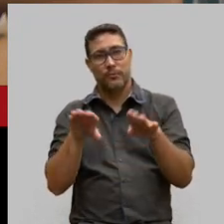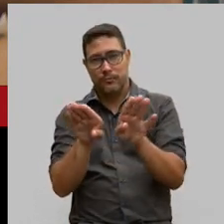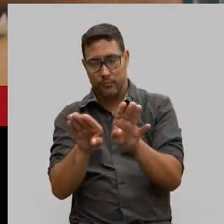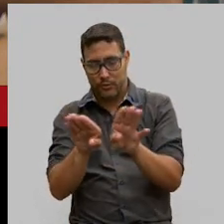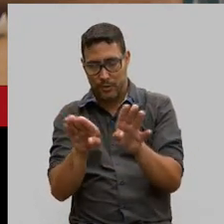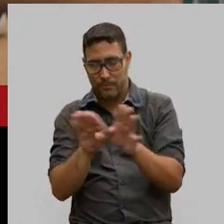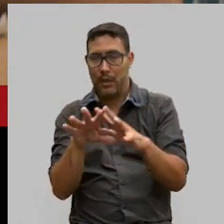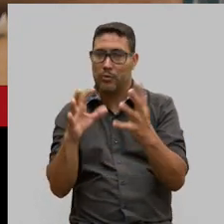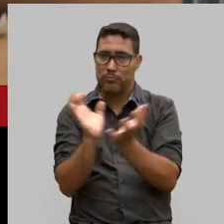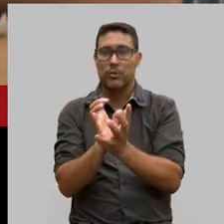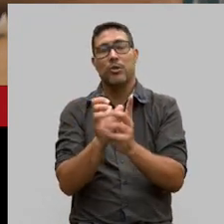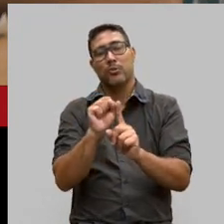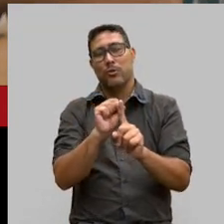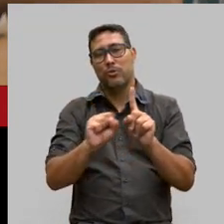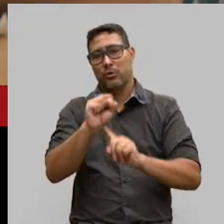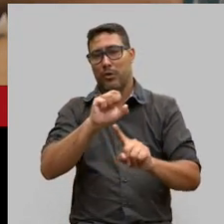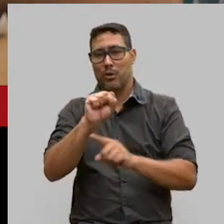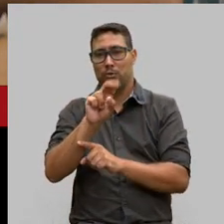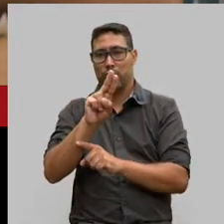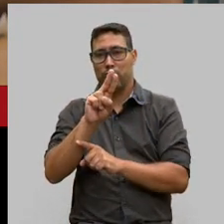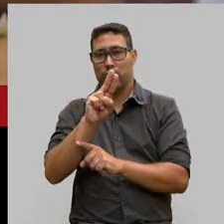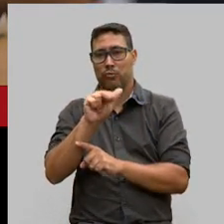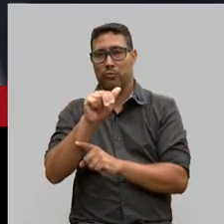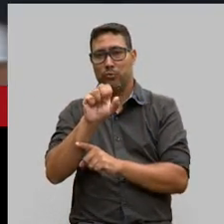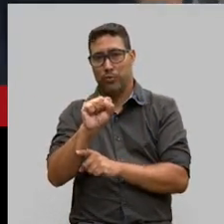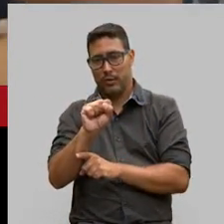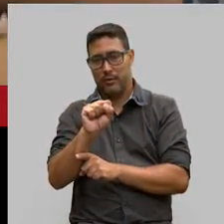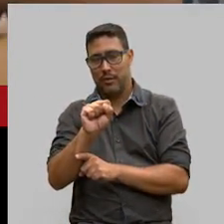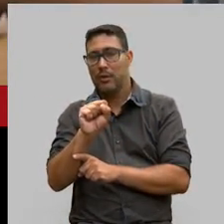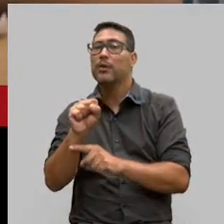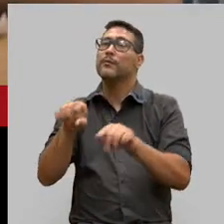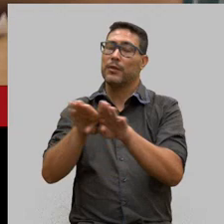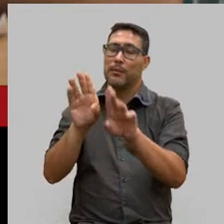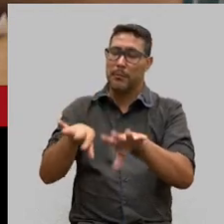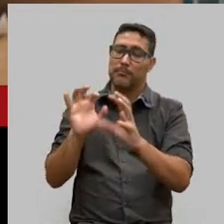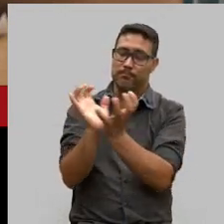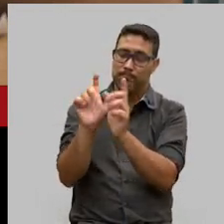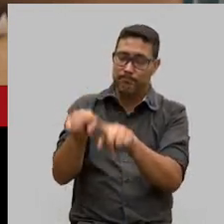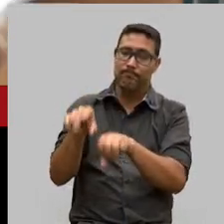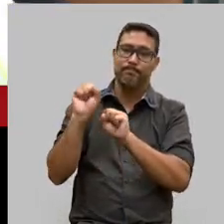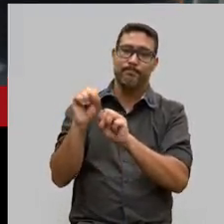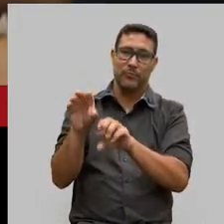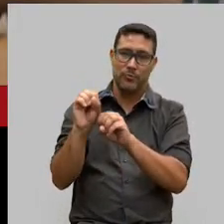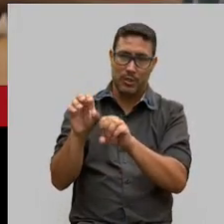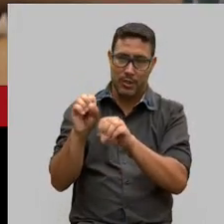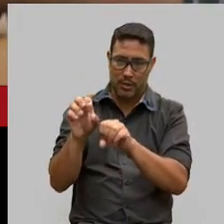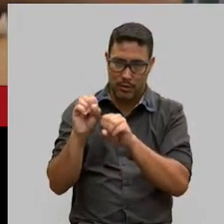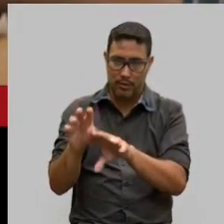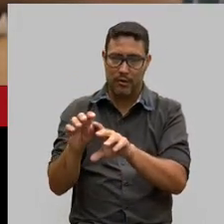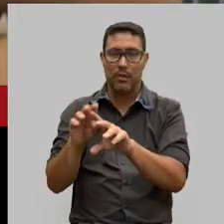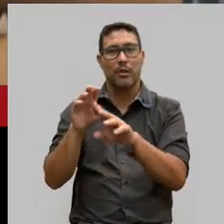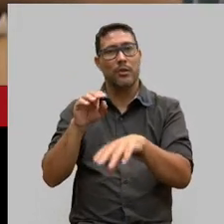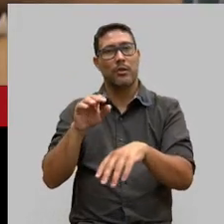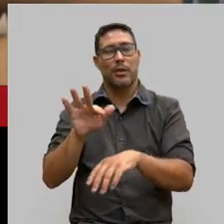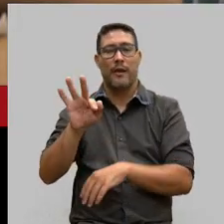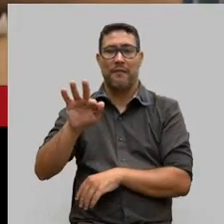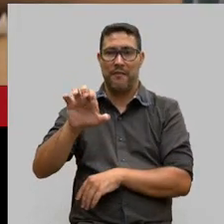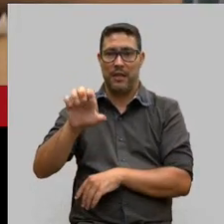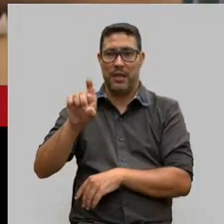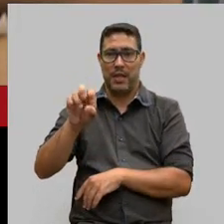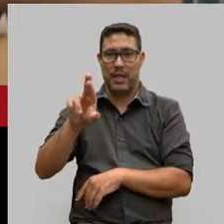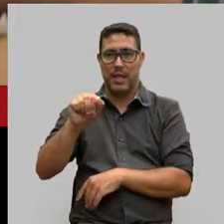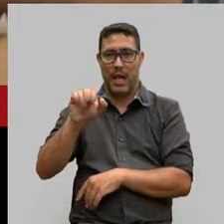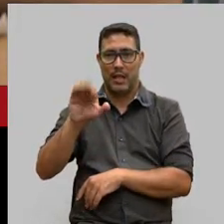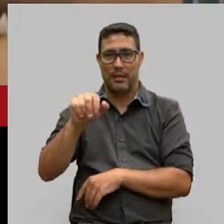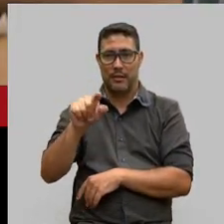social suas e de e dos sistemas de ensino das unidades da Federação no âmbito